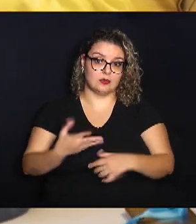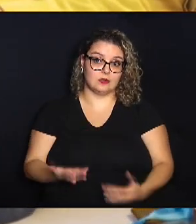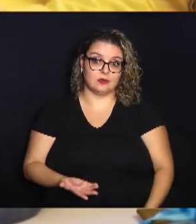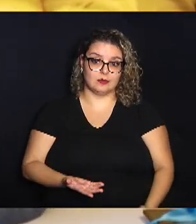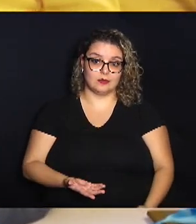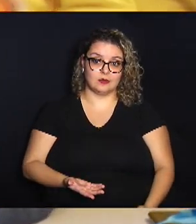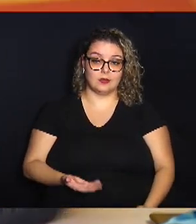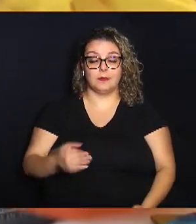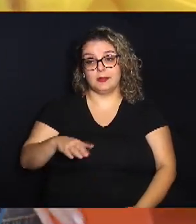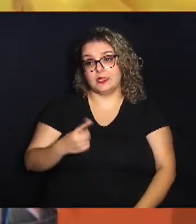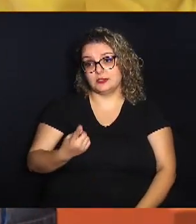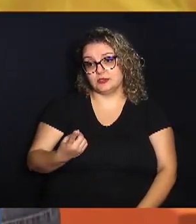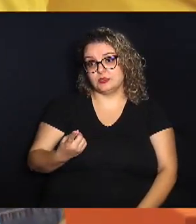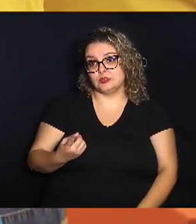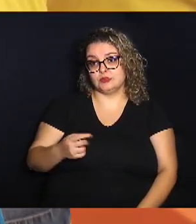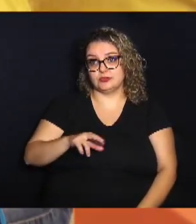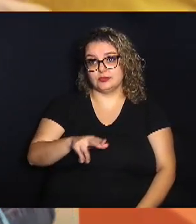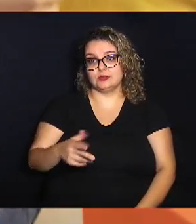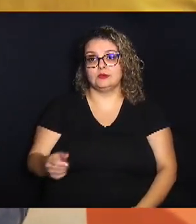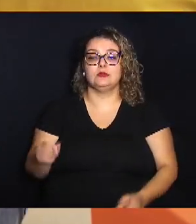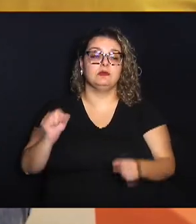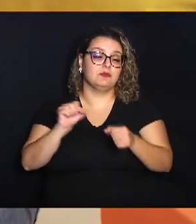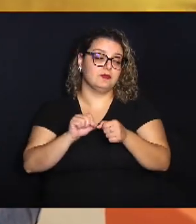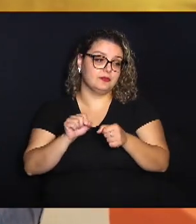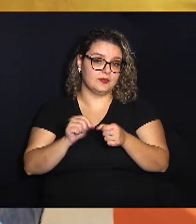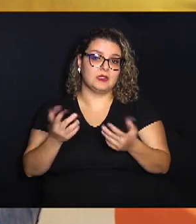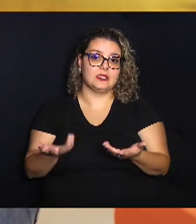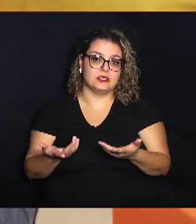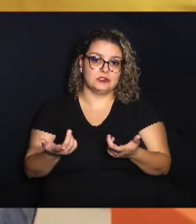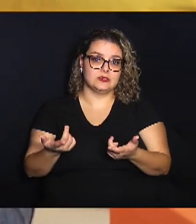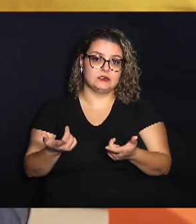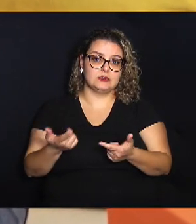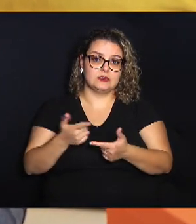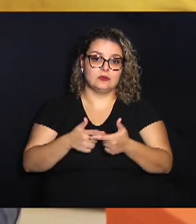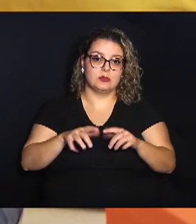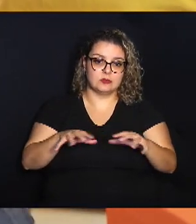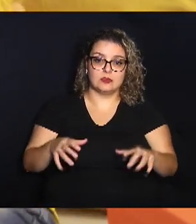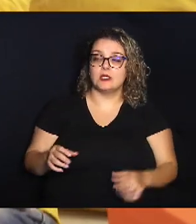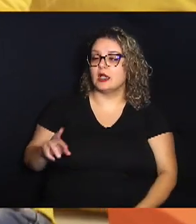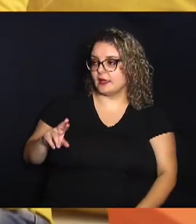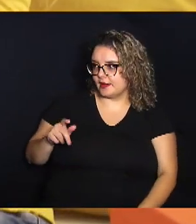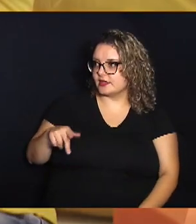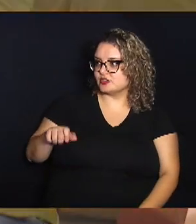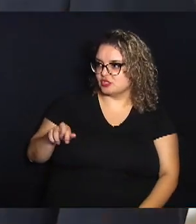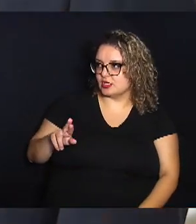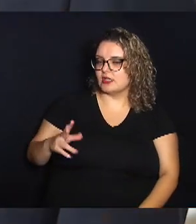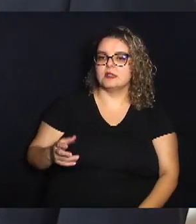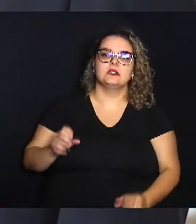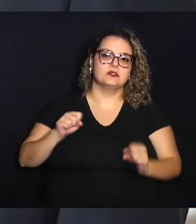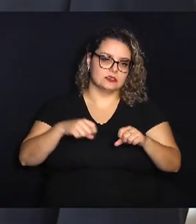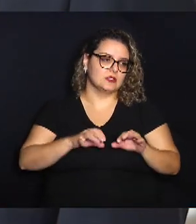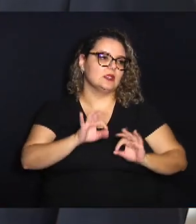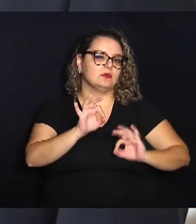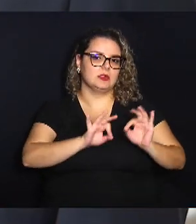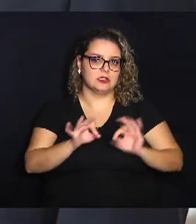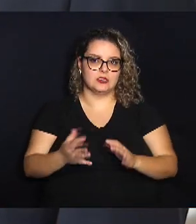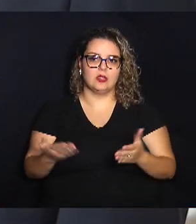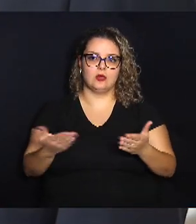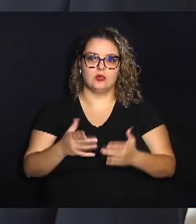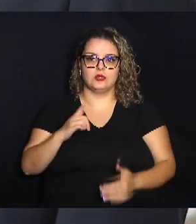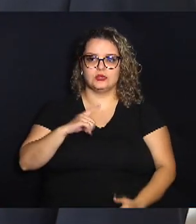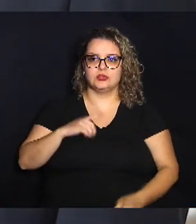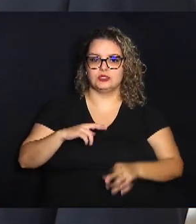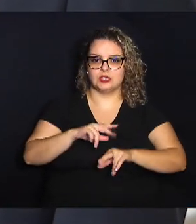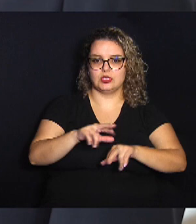irmão, vamos procurar fazer Achar o presente. Exatamente, vamos fazer, planejar. Hoje você tem